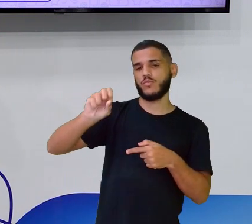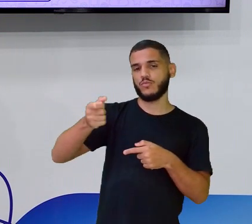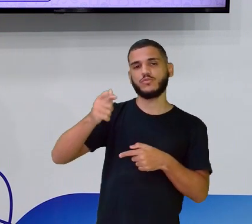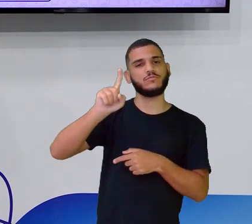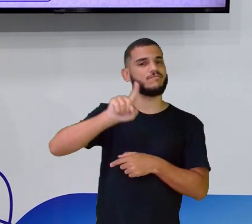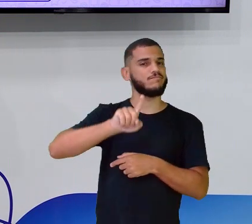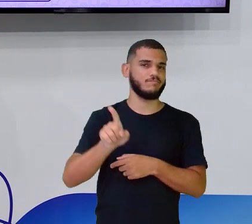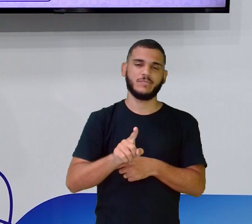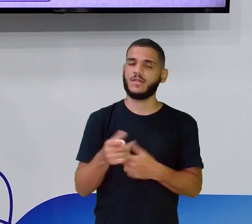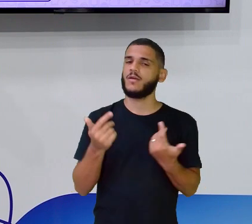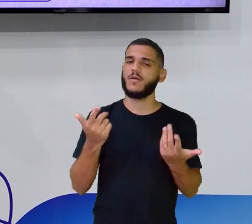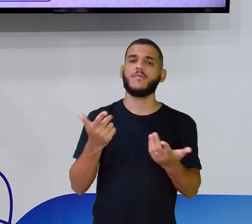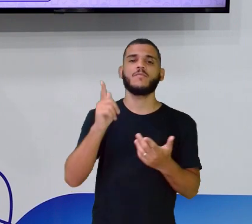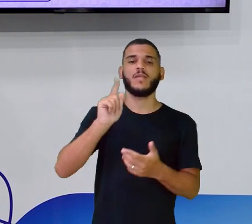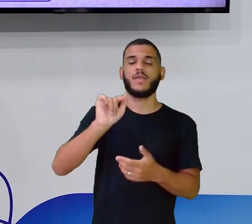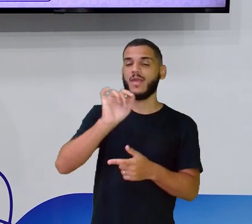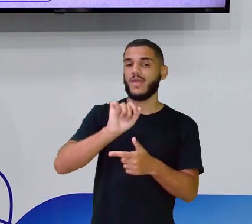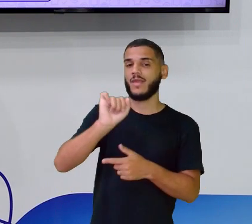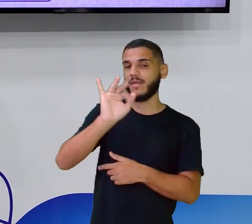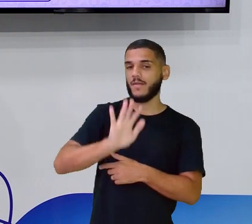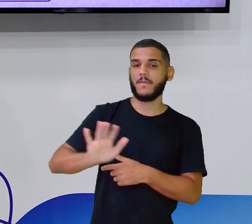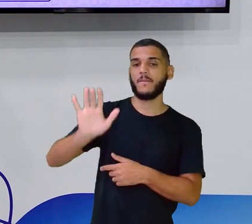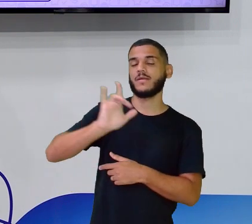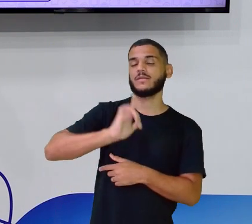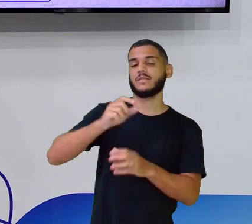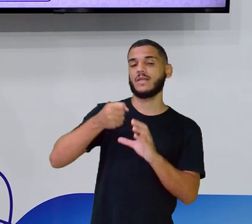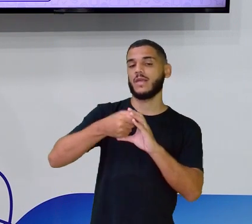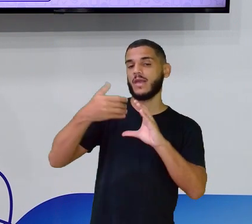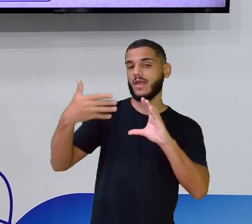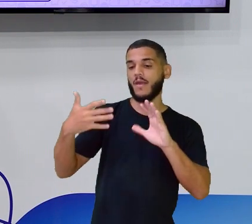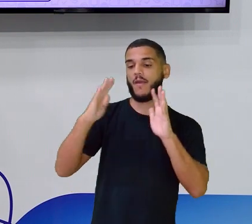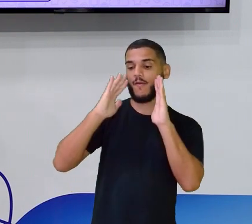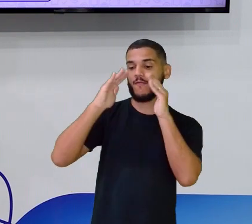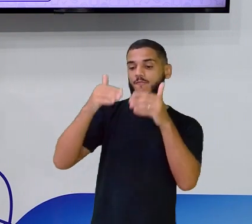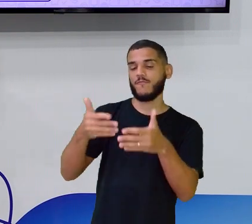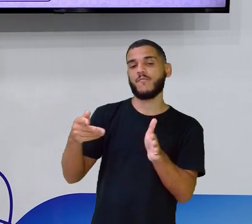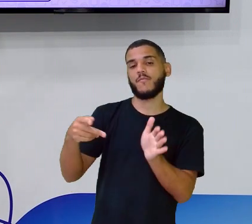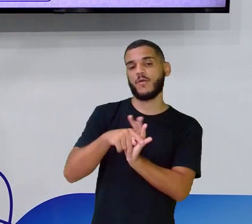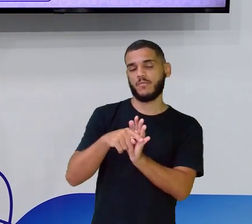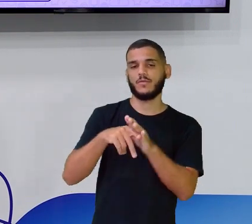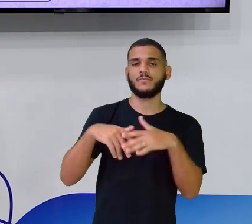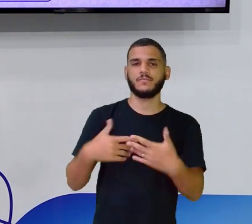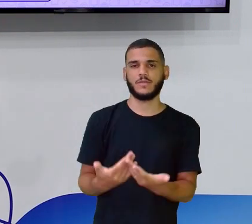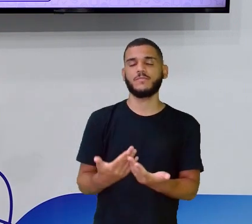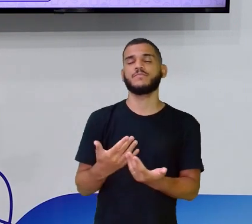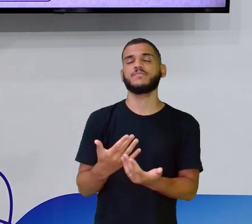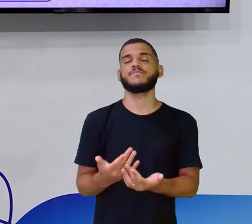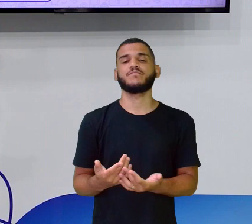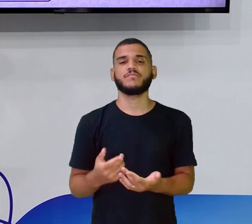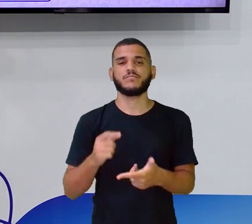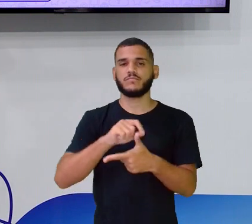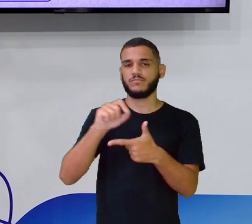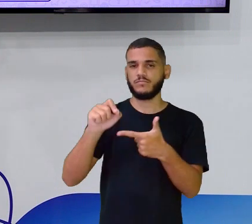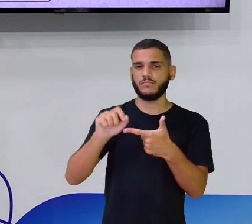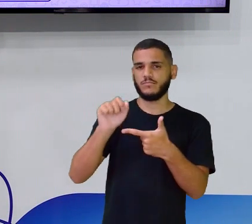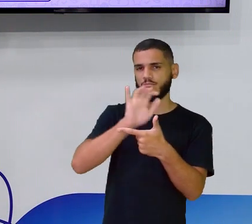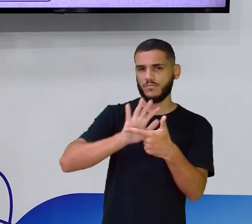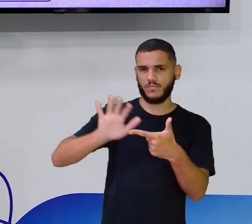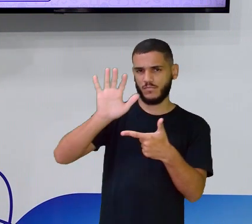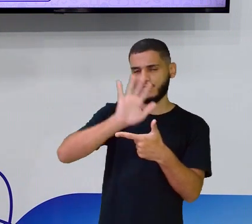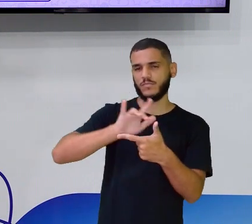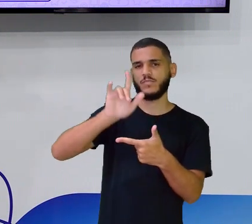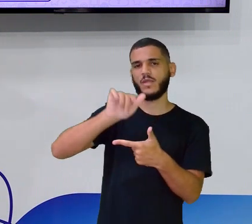nesse caso, figuras que têm características específicas, tá? No caso das figuras planas, elas são